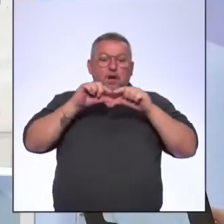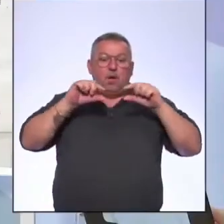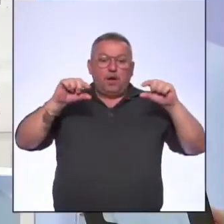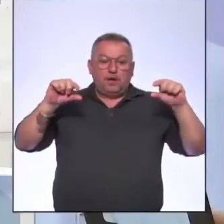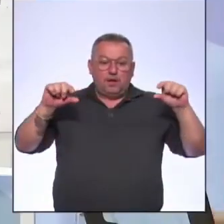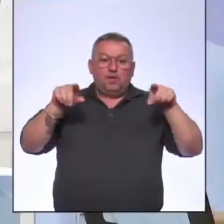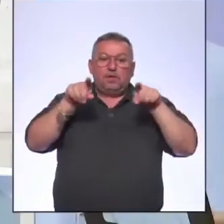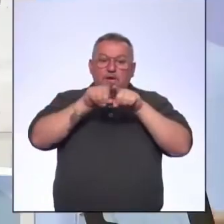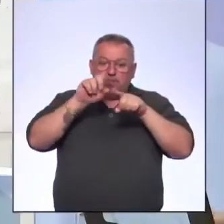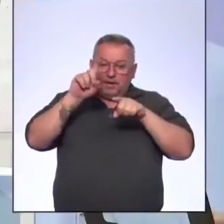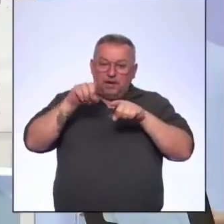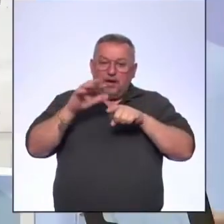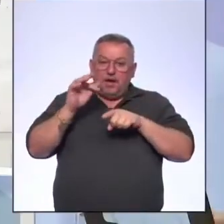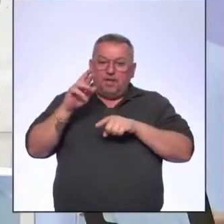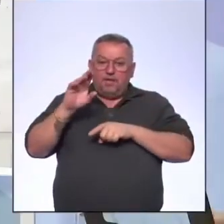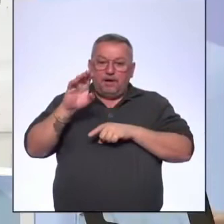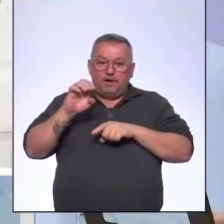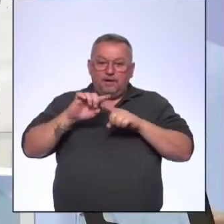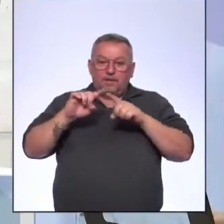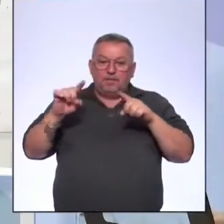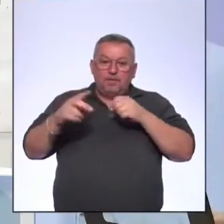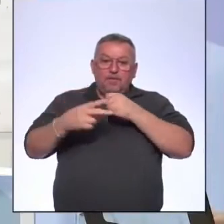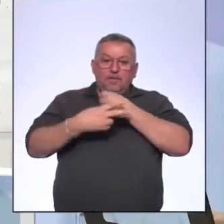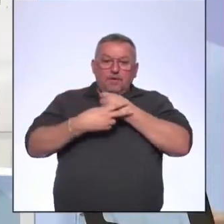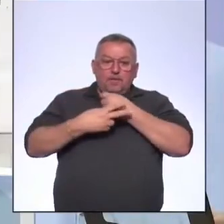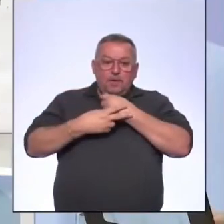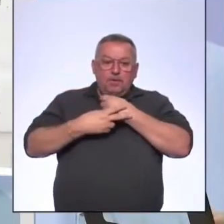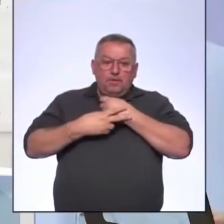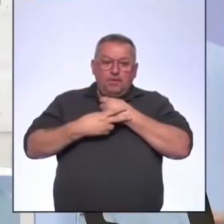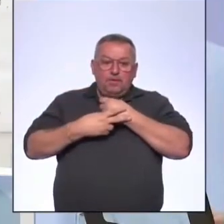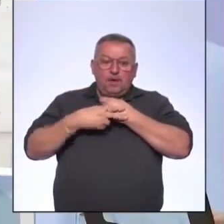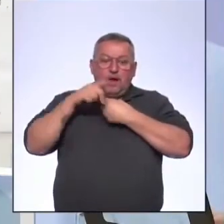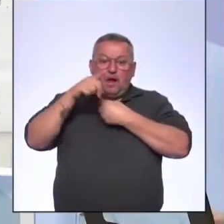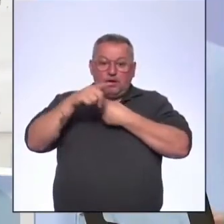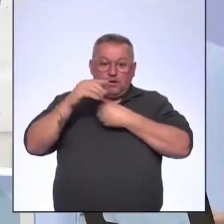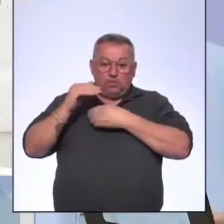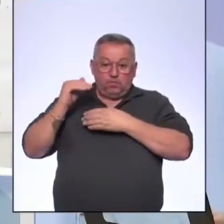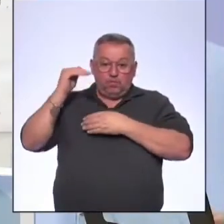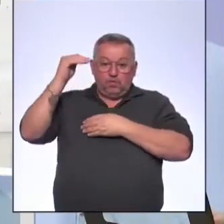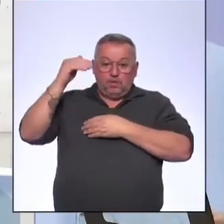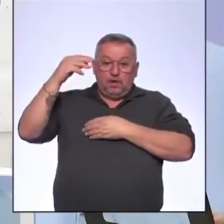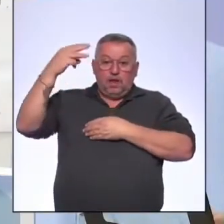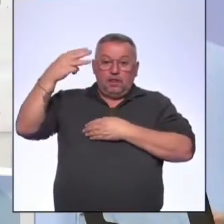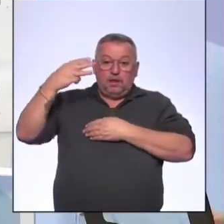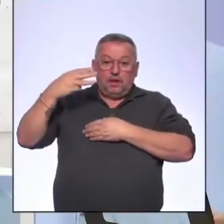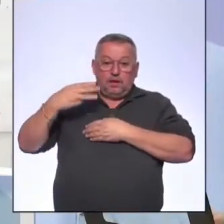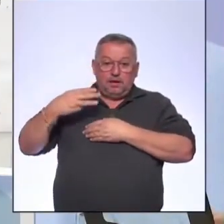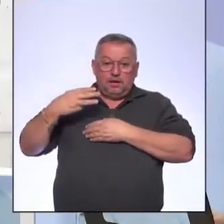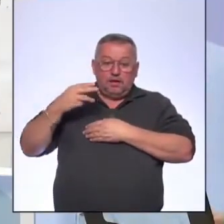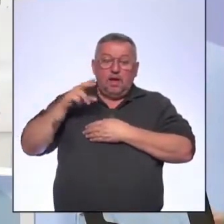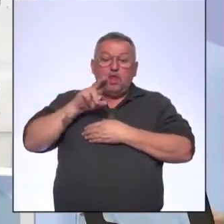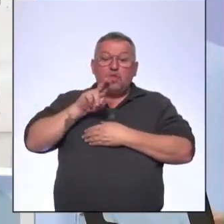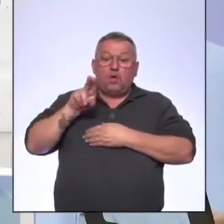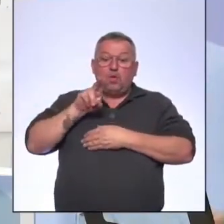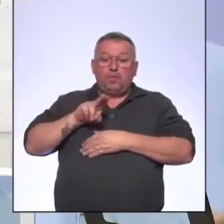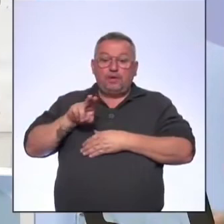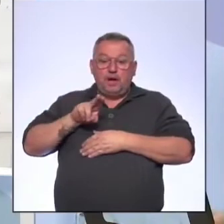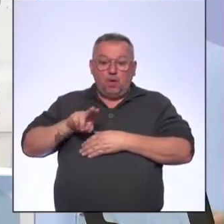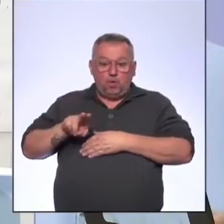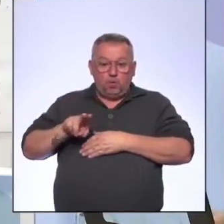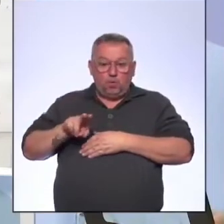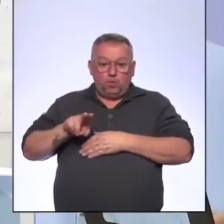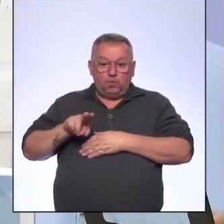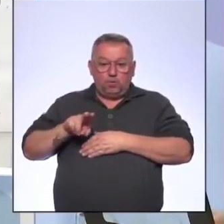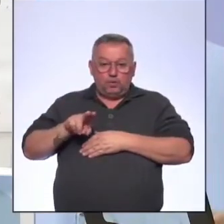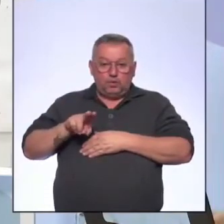também é uma frase, só que é uma frase verbal. Aqui, ó, eu mostrei para vocês 3 frases nominais, certo?